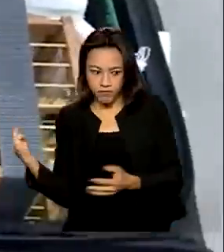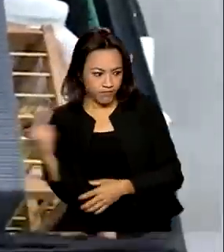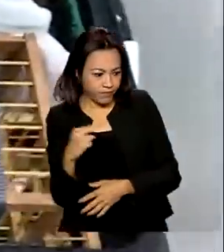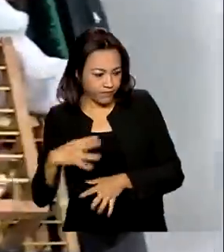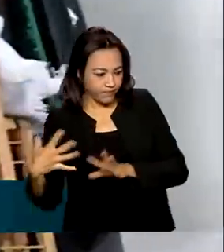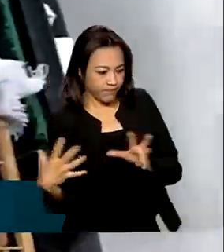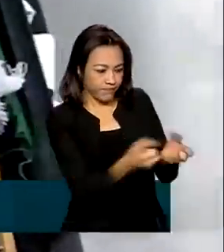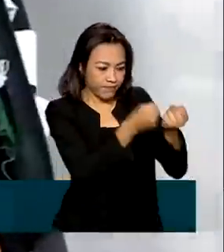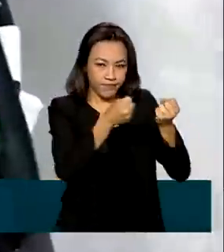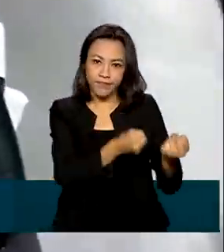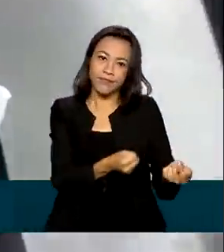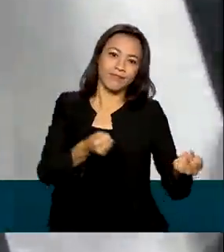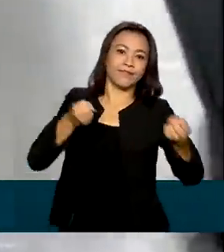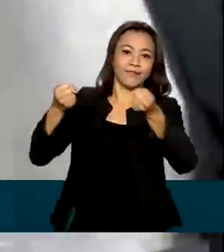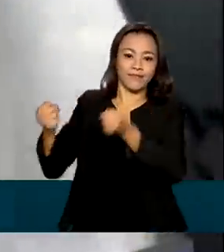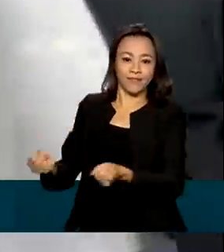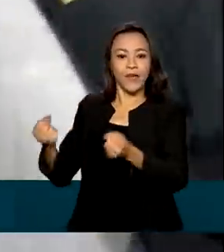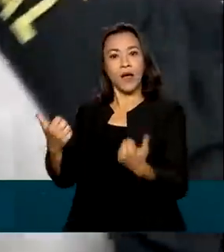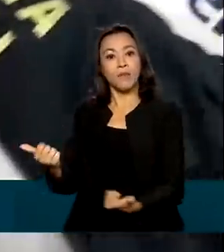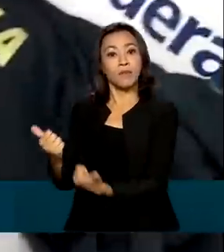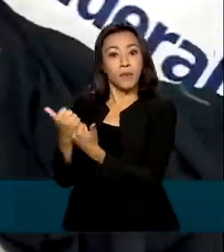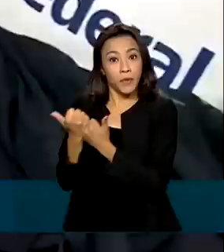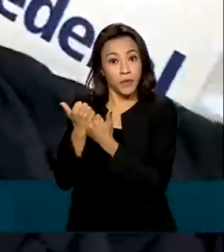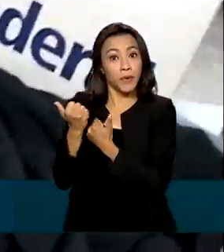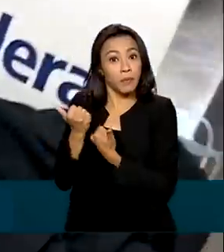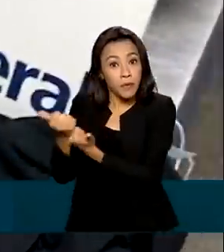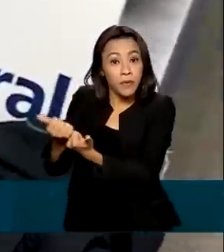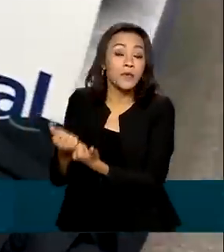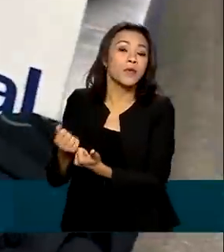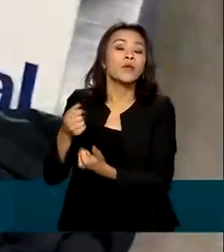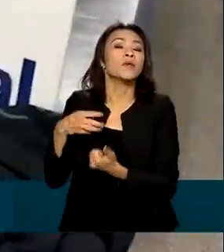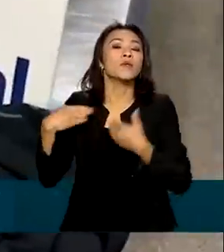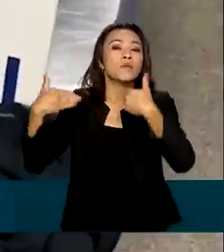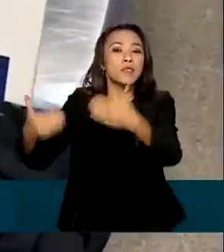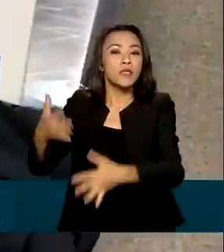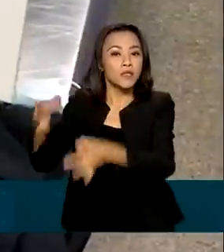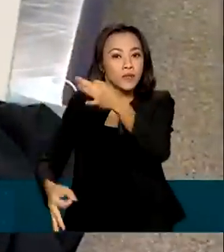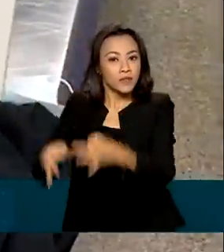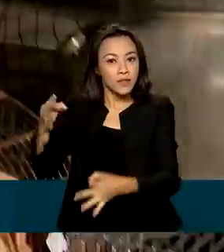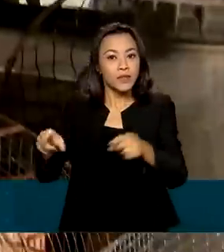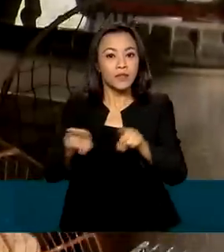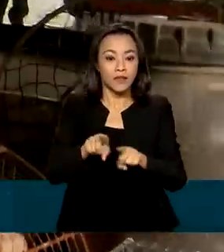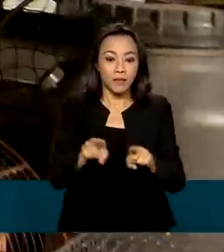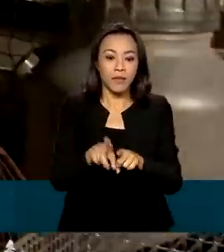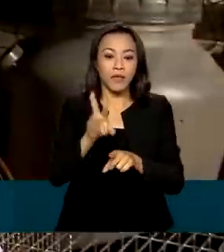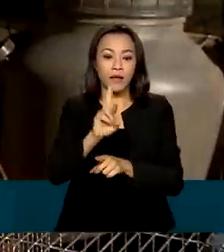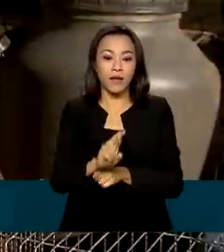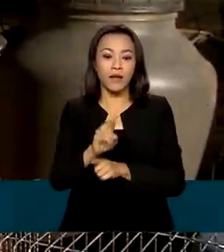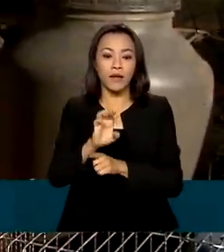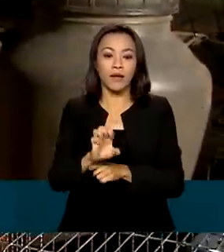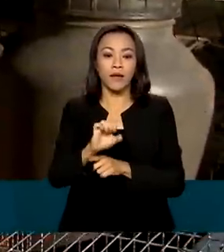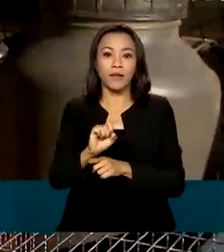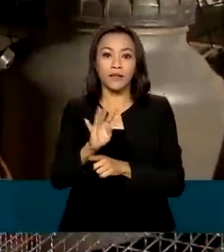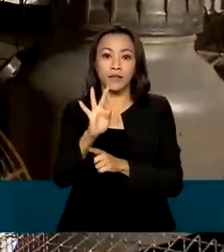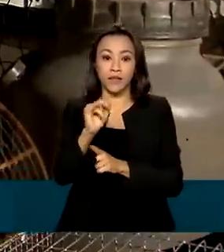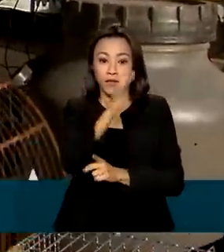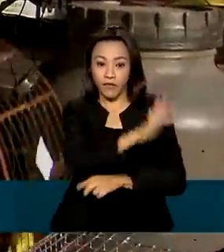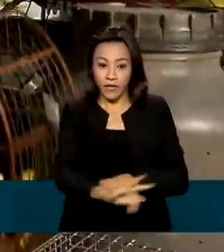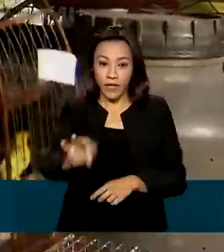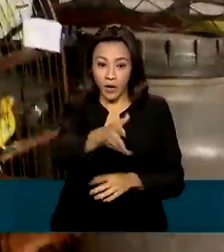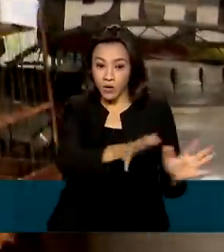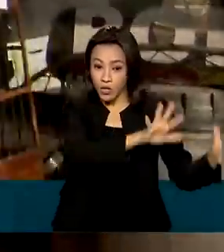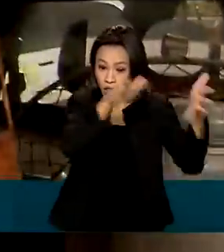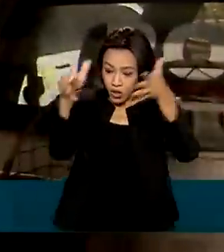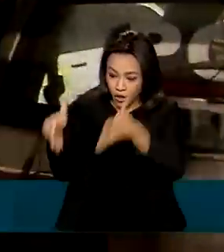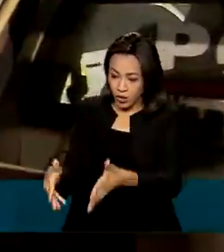pelo Ibama com apoio do Ministério da Justiça e segurança pública e da Receita Federal ao chegarem no Centro de